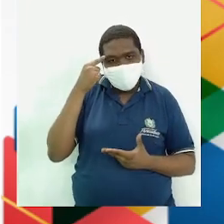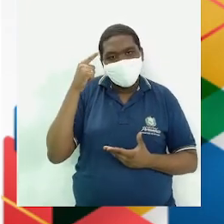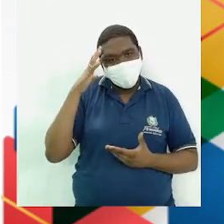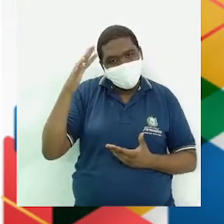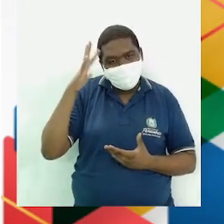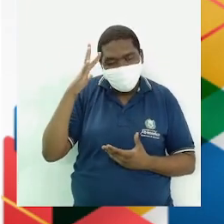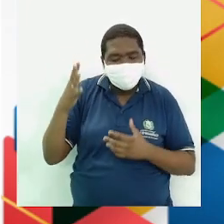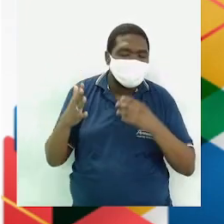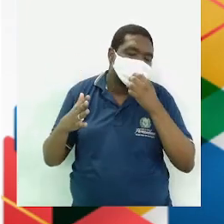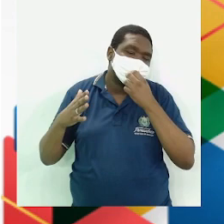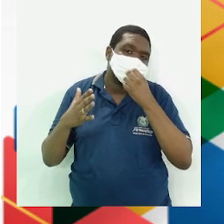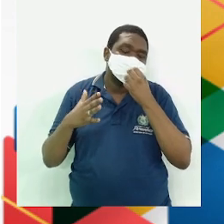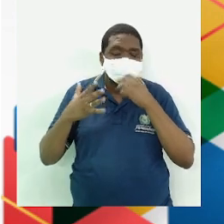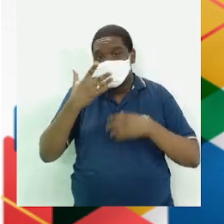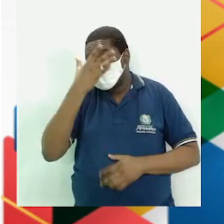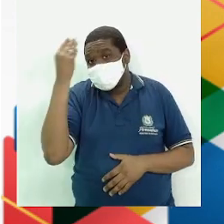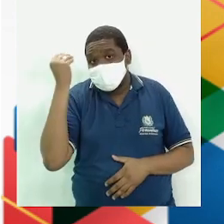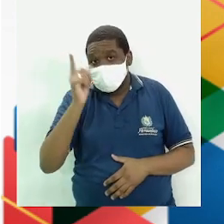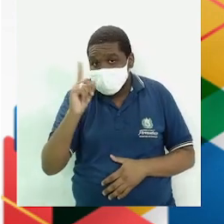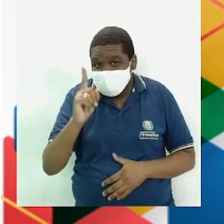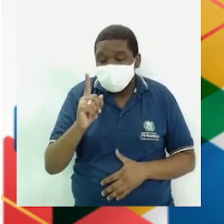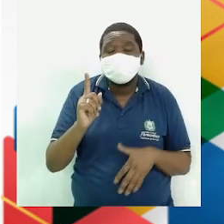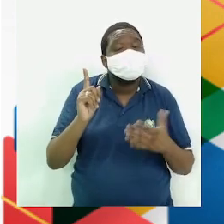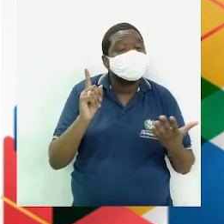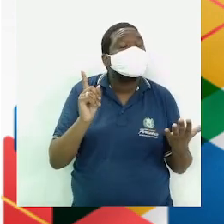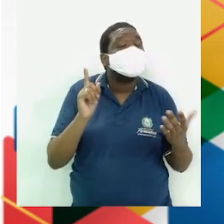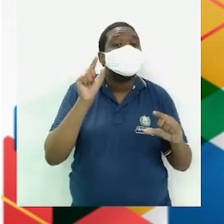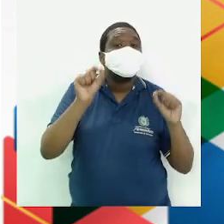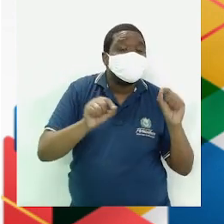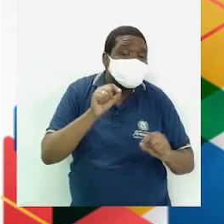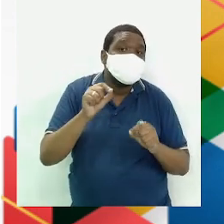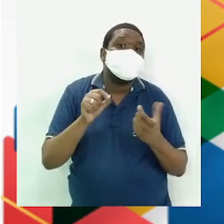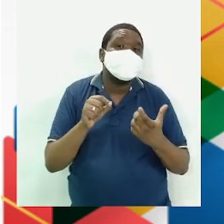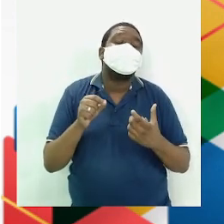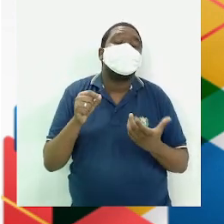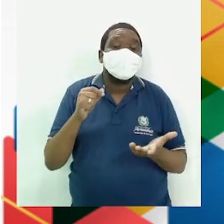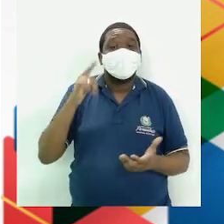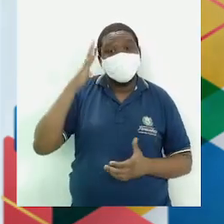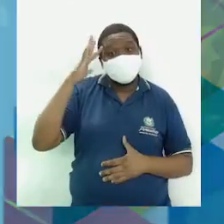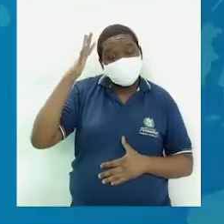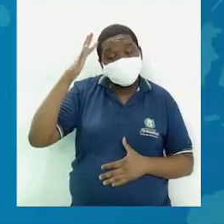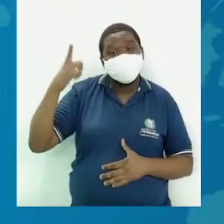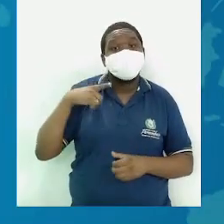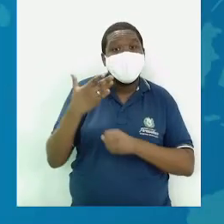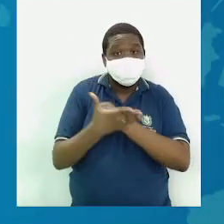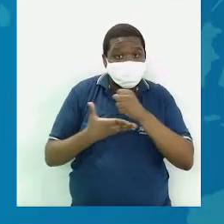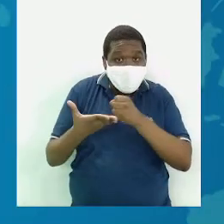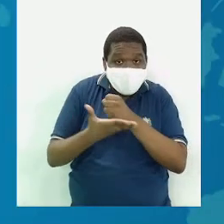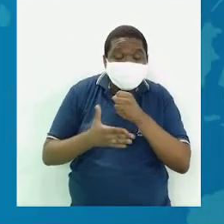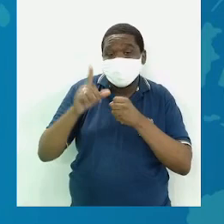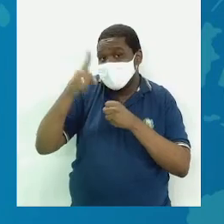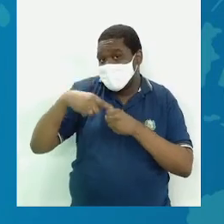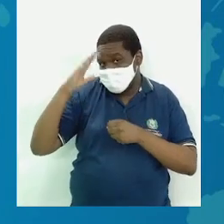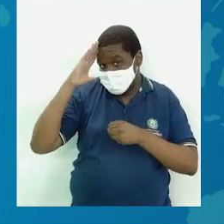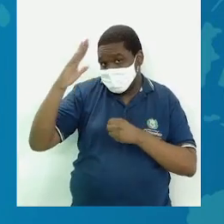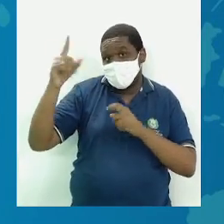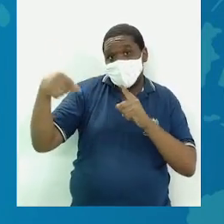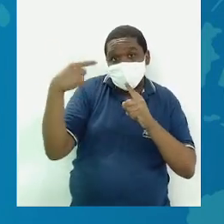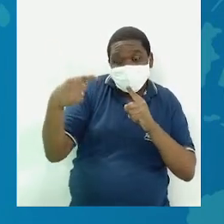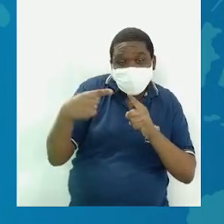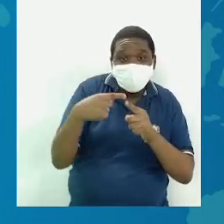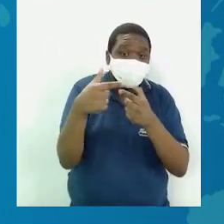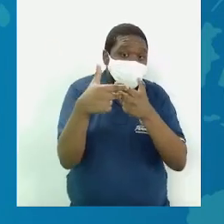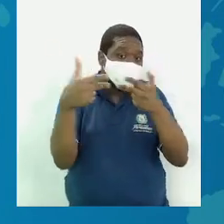esqueçam dessas duas questões, de que a filosofia ela tem base. A base é o questionamento, a busca por